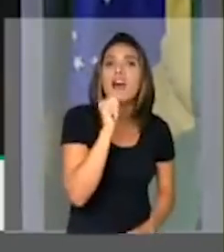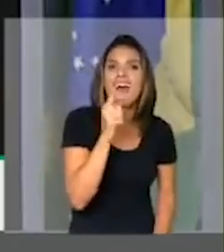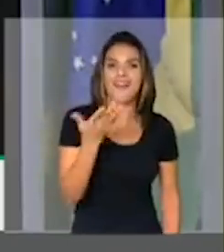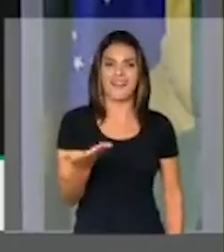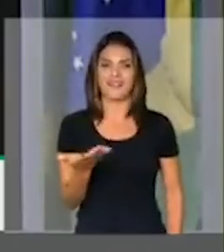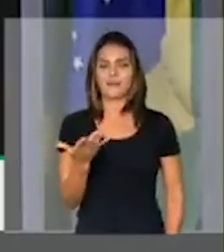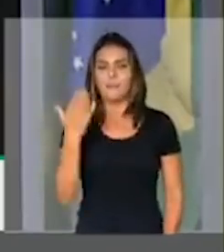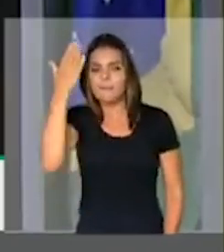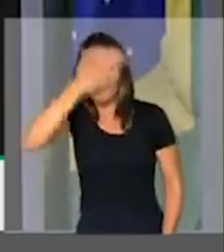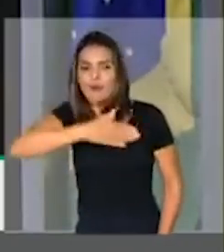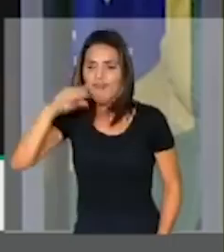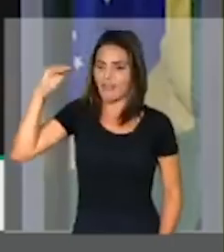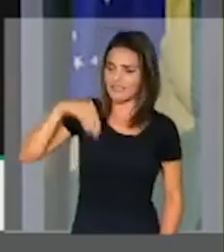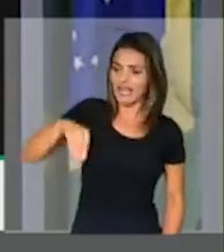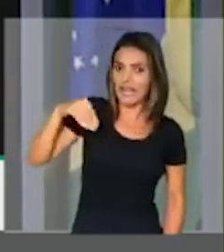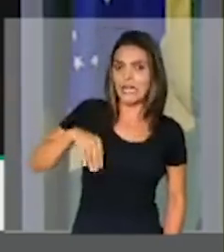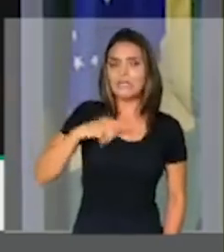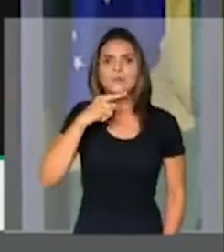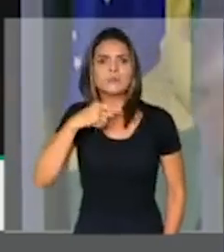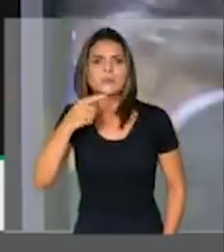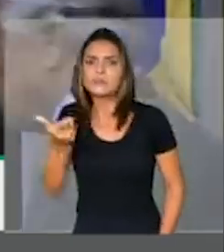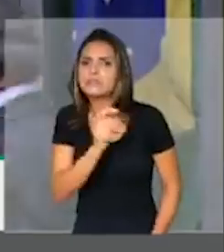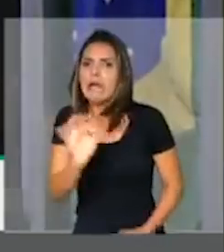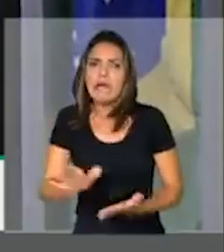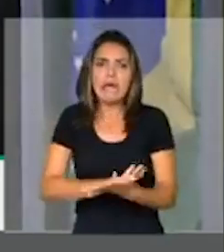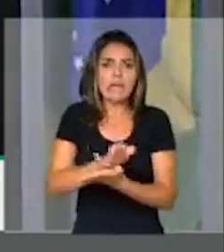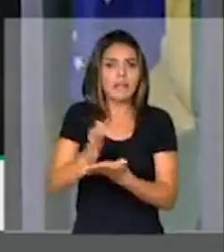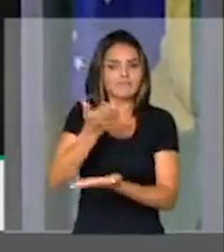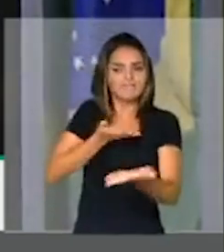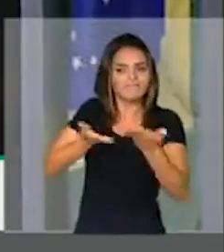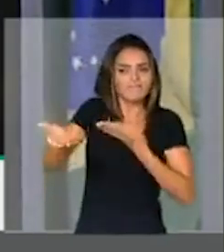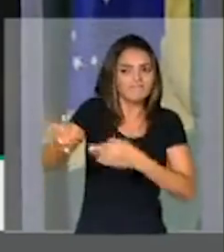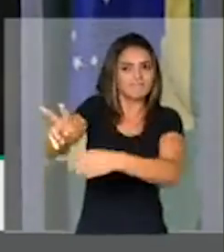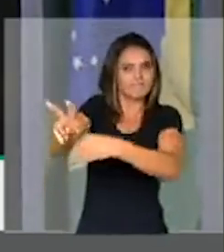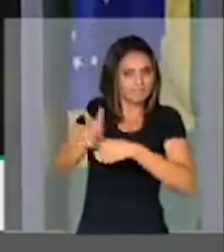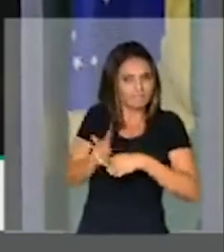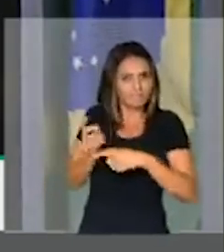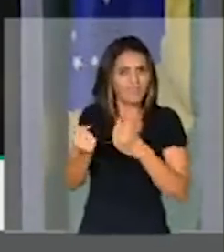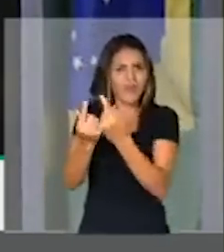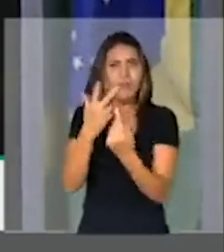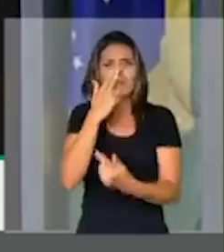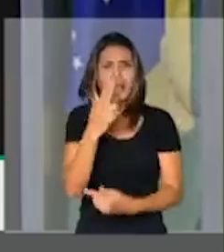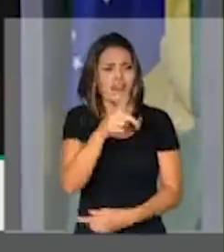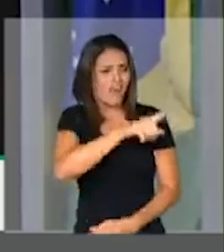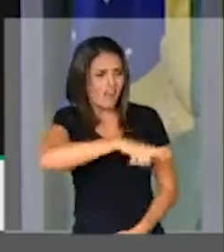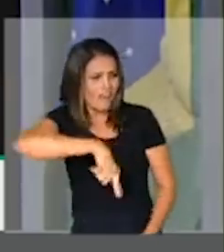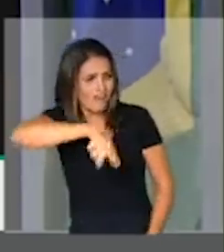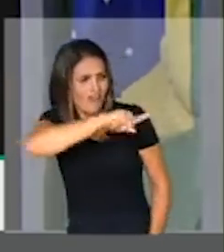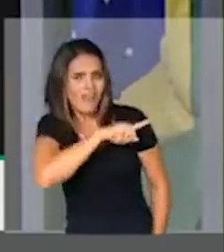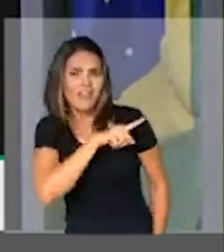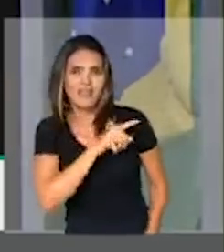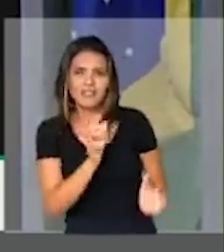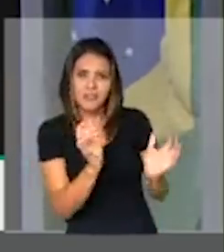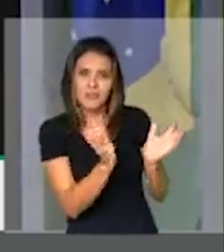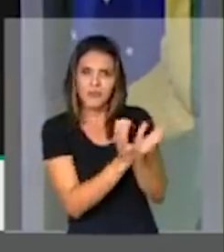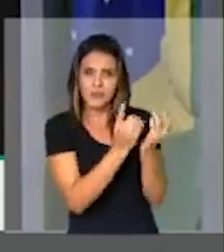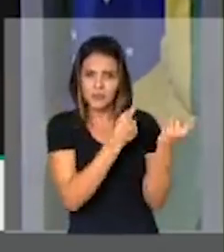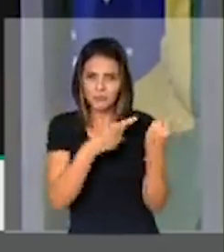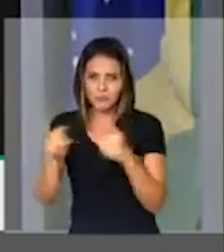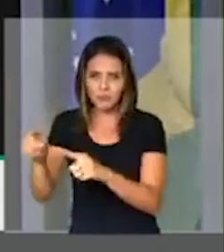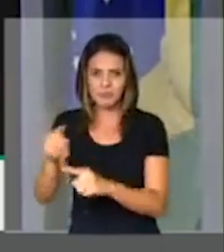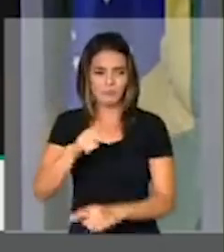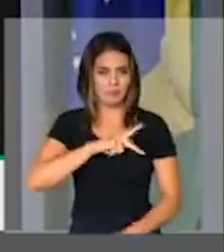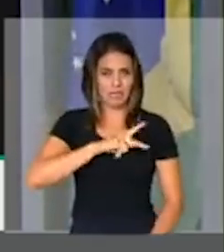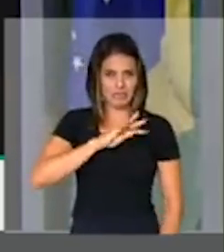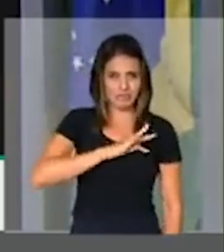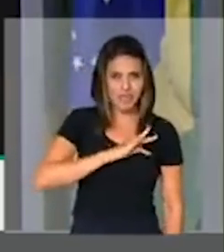consegue comprovar que tem renda, que também não consegue ceder nenhuma garantia. E existe essa falsa postura combativa por parte